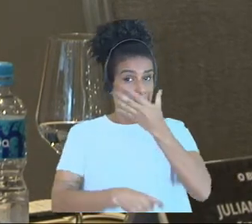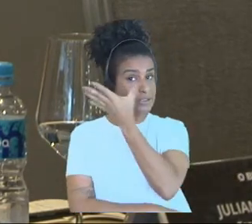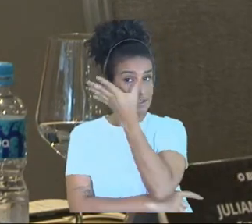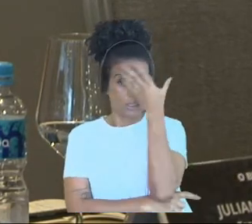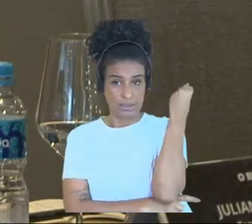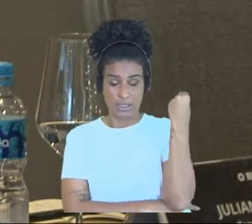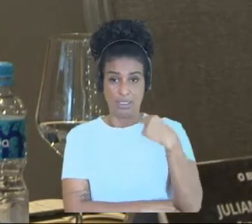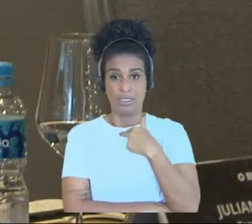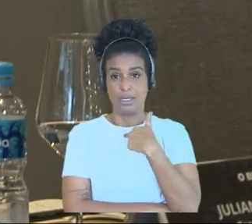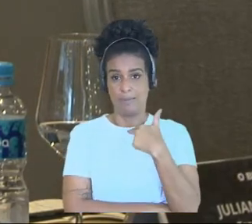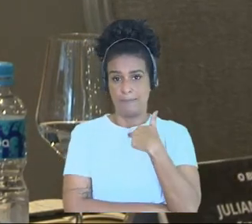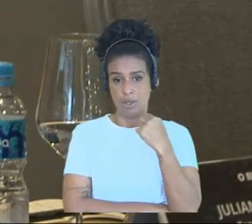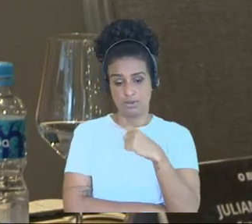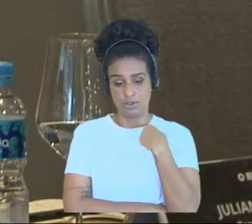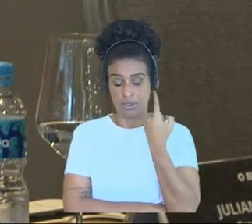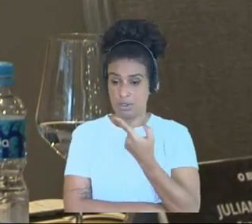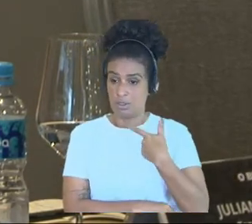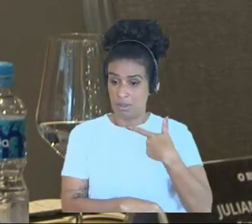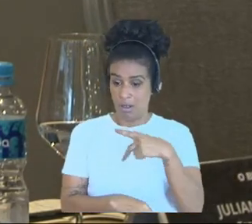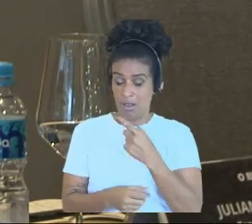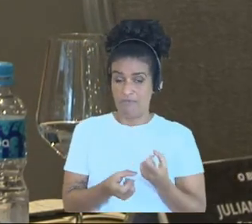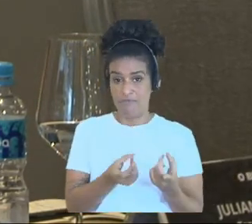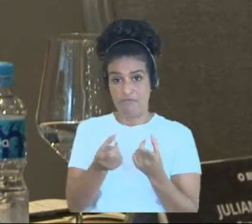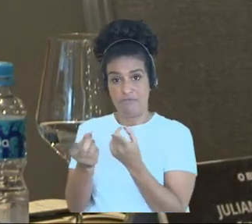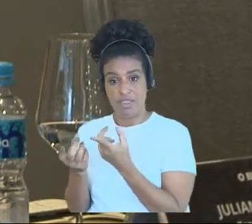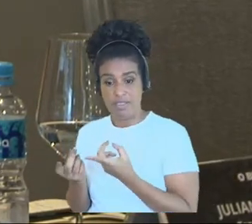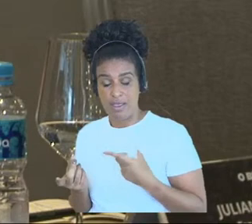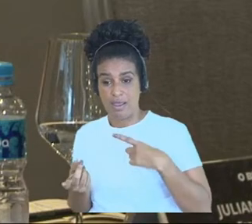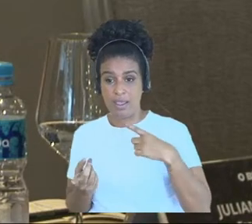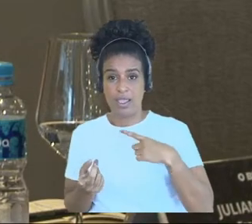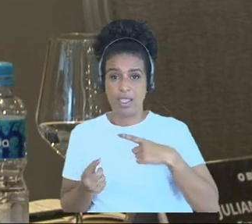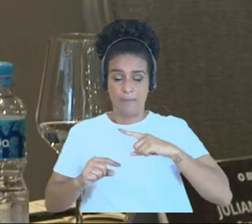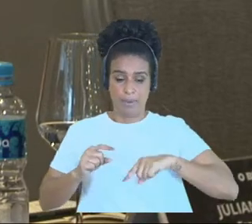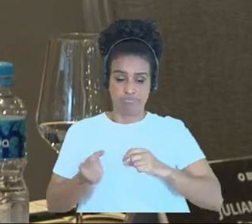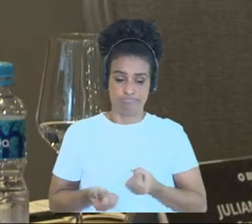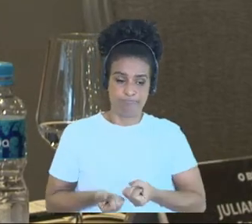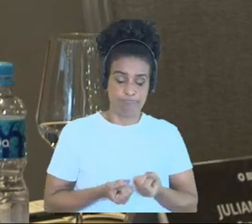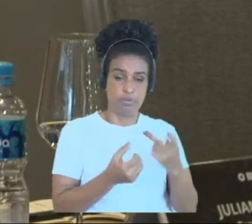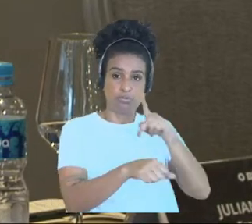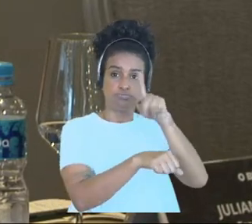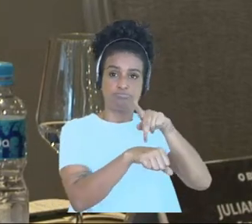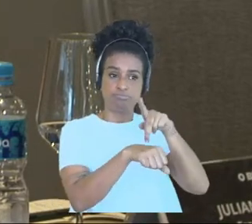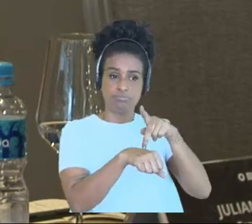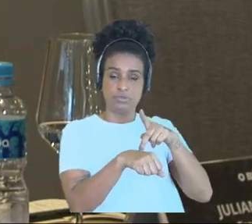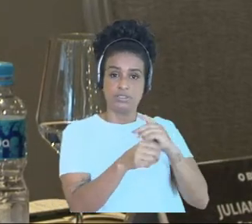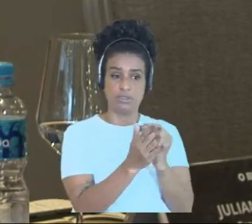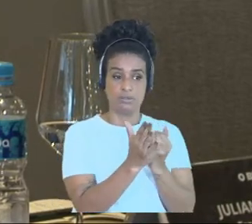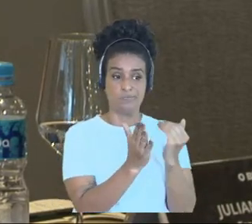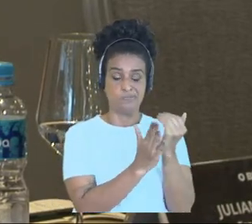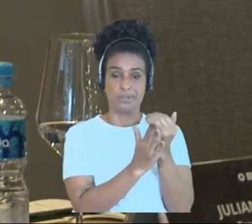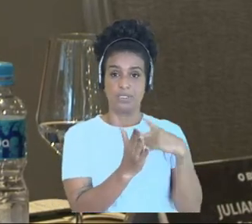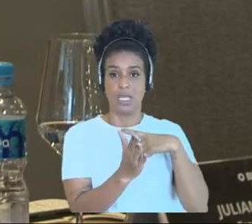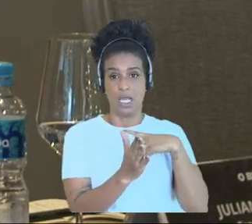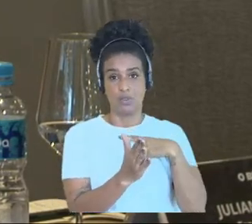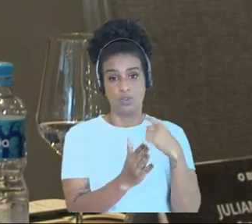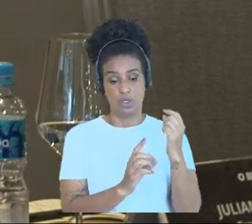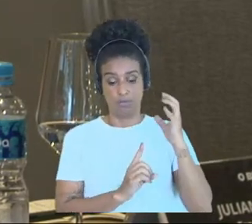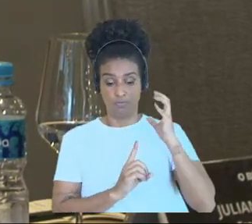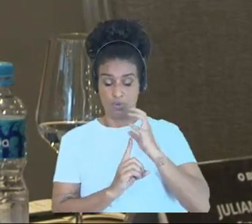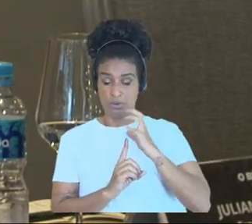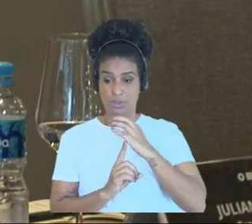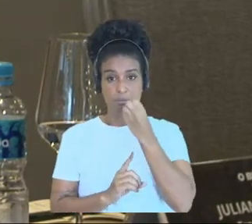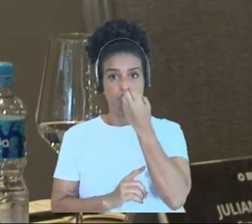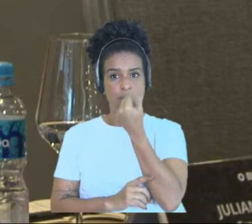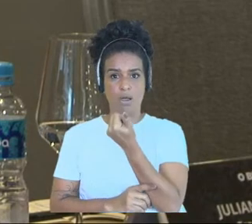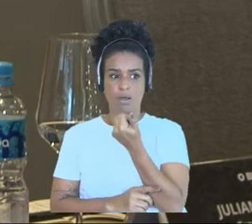das commodities, dos quais nós somos exportadores, está em alta. Então, nós somos beneficiados por esse movimento. A gente não pode torcer para uma outra